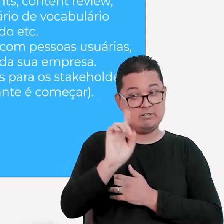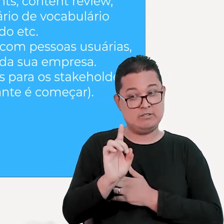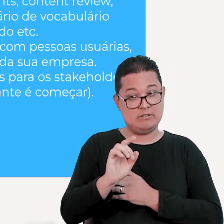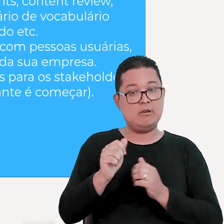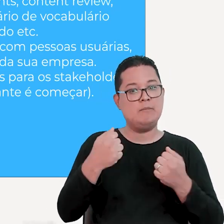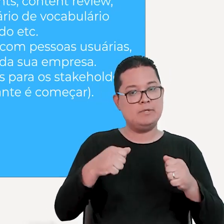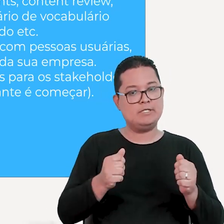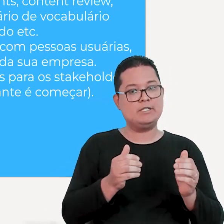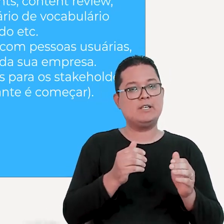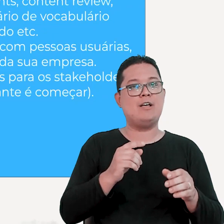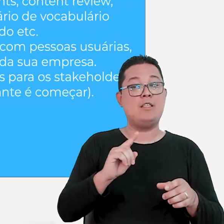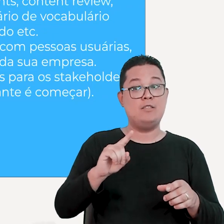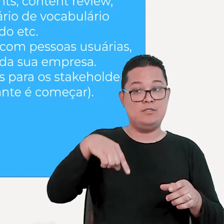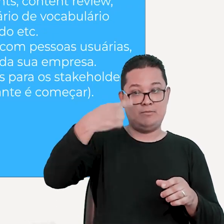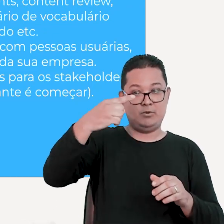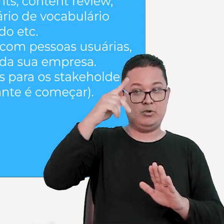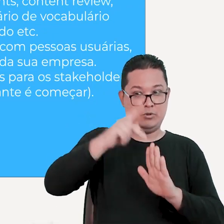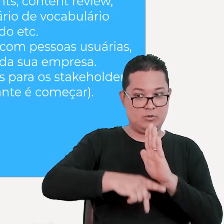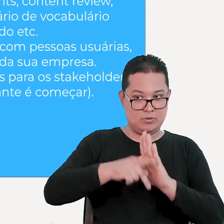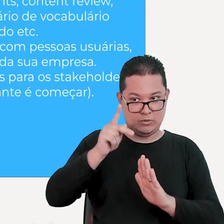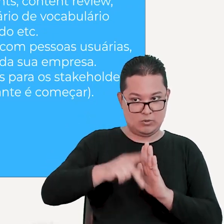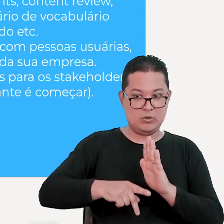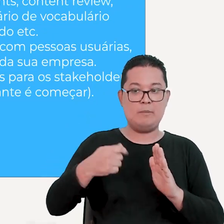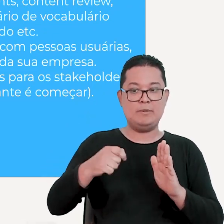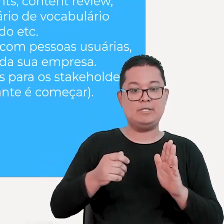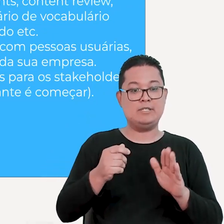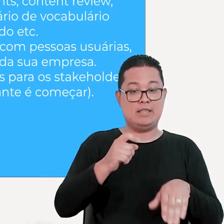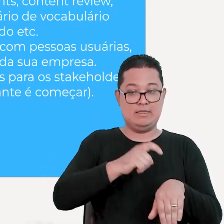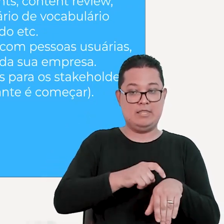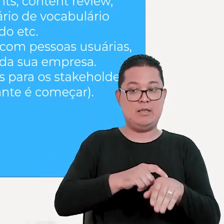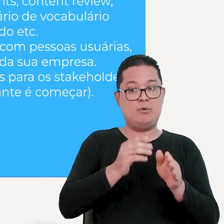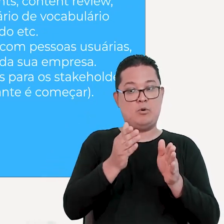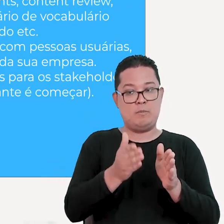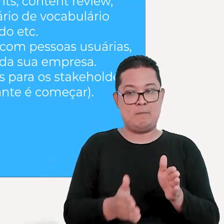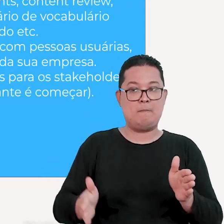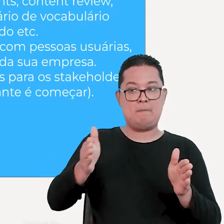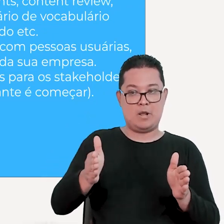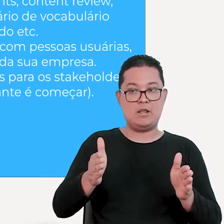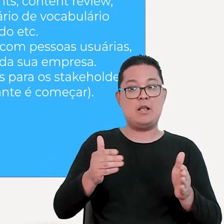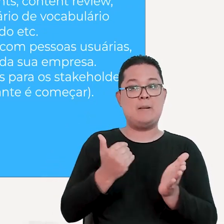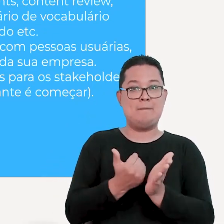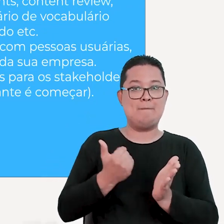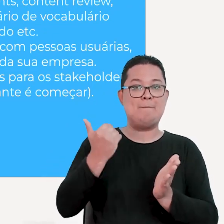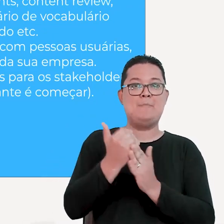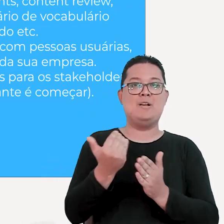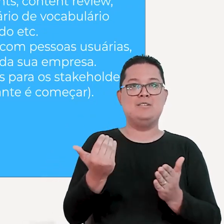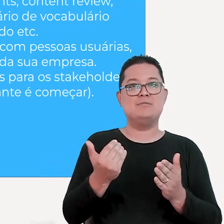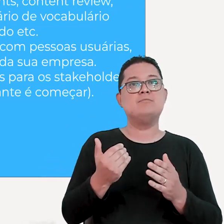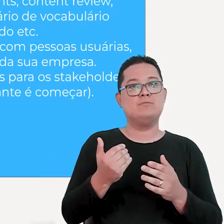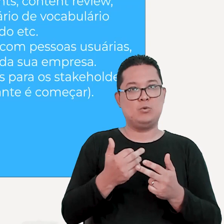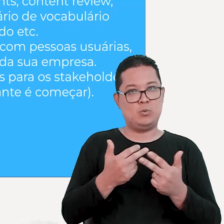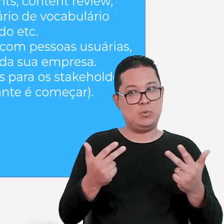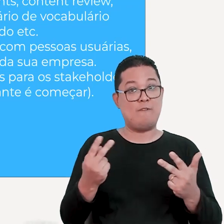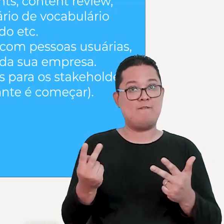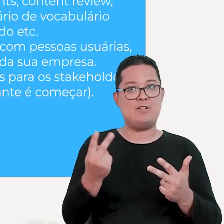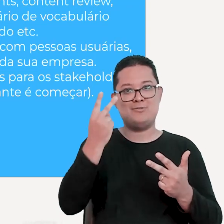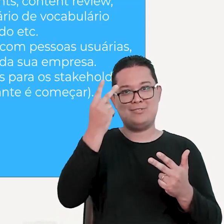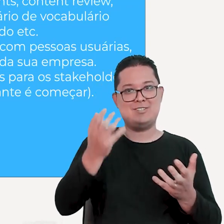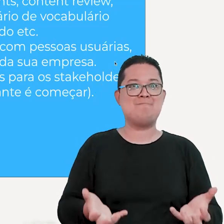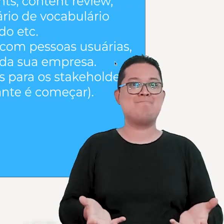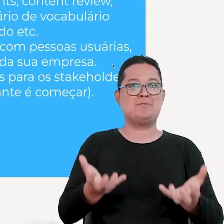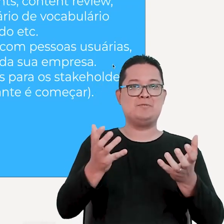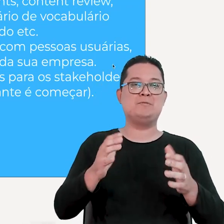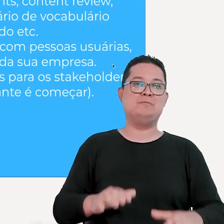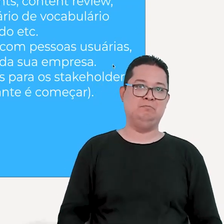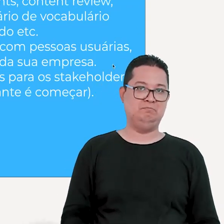valorizar o seu trabalho, vai valorizar o seu processo, e quem tem a ganhar é só você e o seu time, o time de redação, no caso. E a última dica